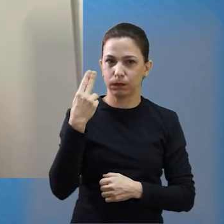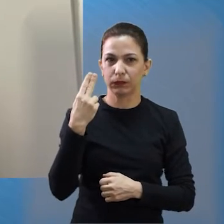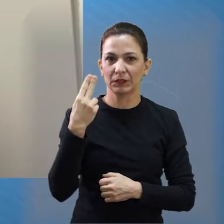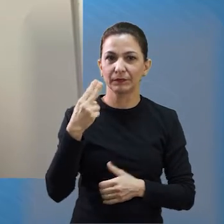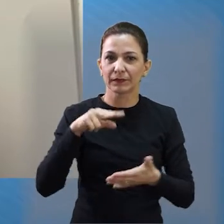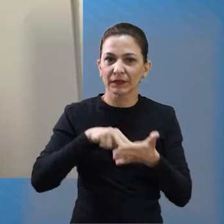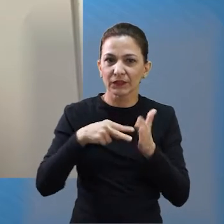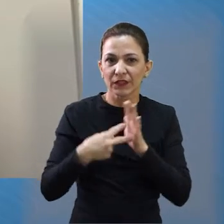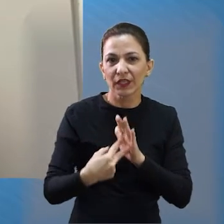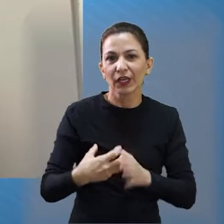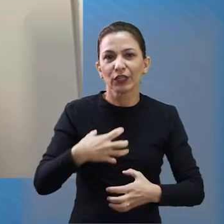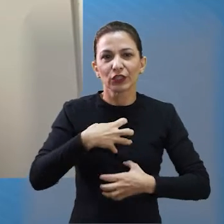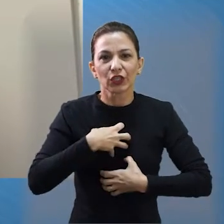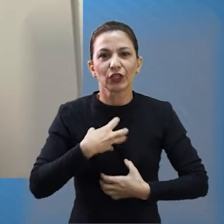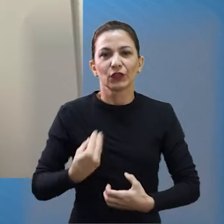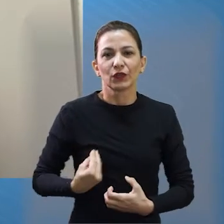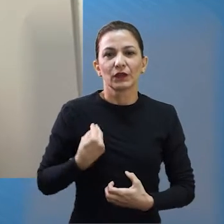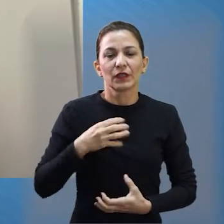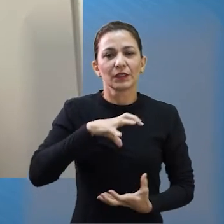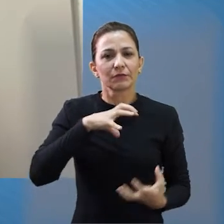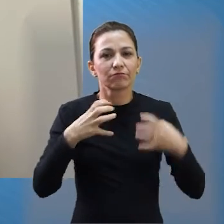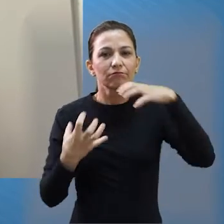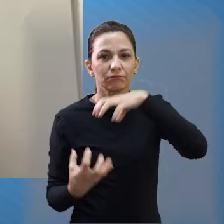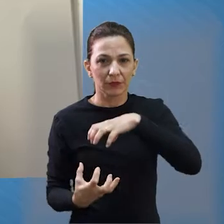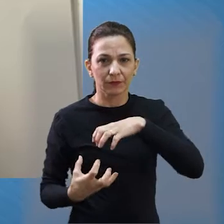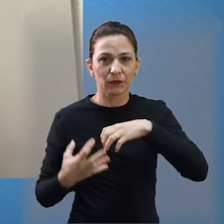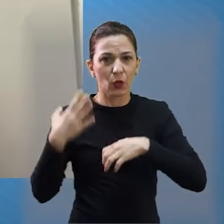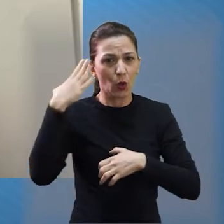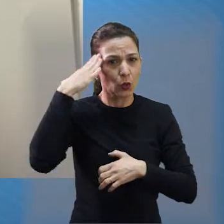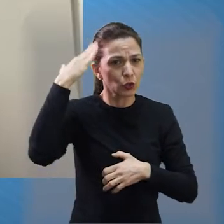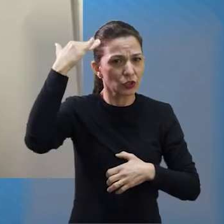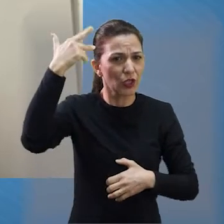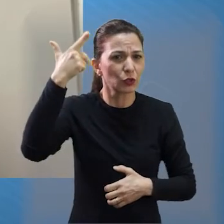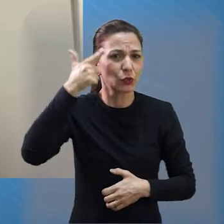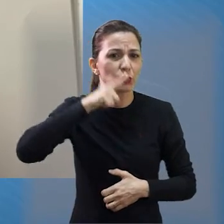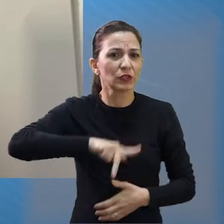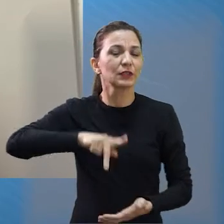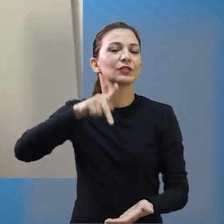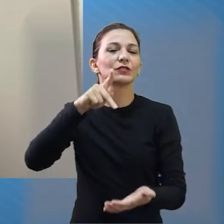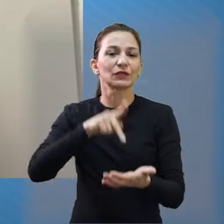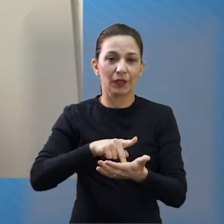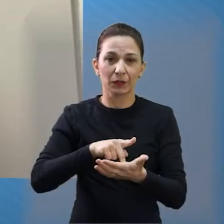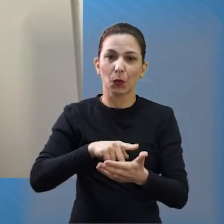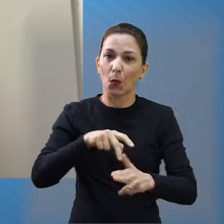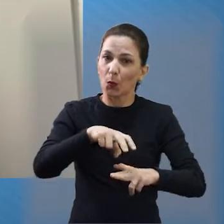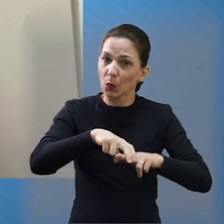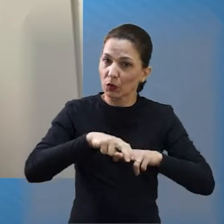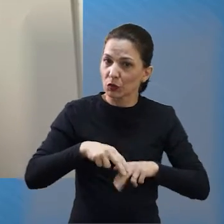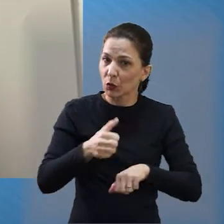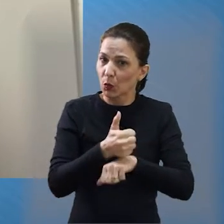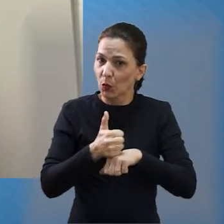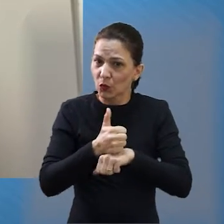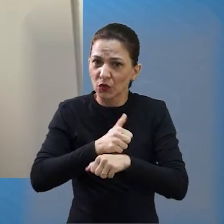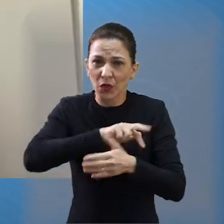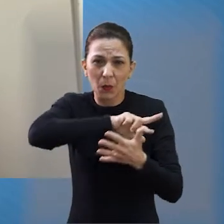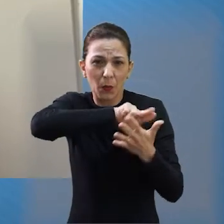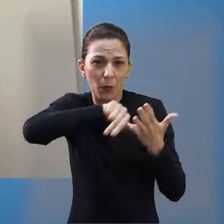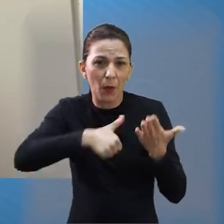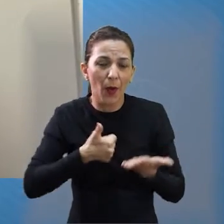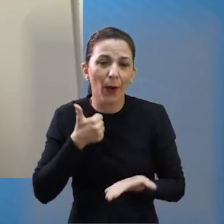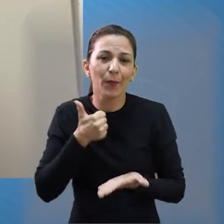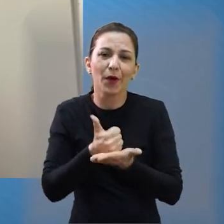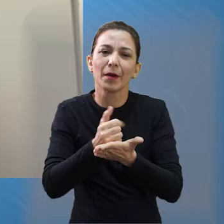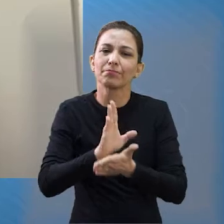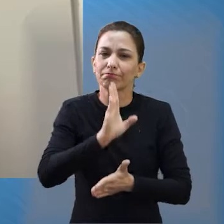essa mudança de estilo de vida, porque não é só uma dieta, é uma mudança de estilo de vida que ele vai ter que fazer para que essa cirurgia realmente